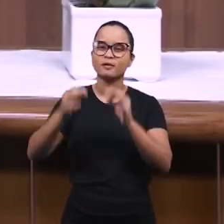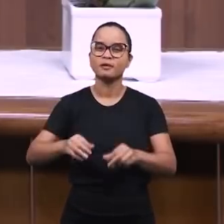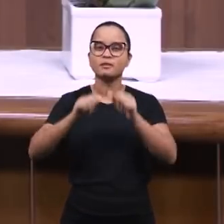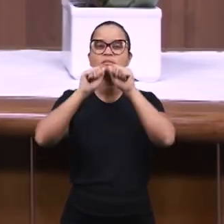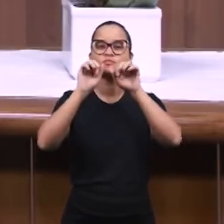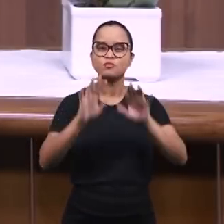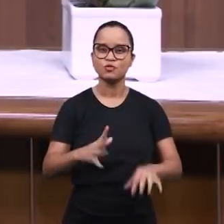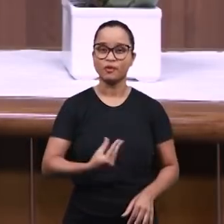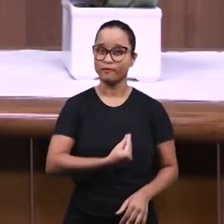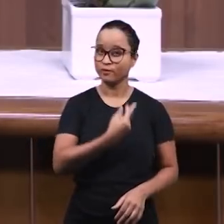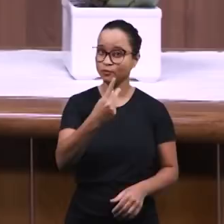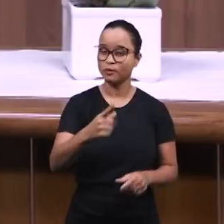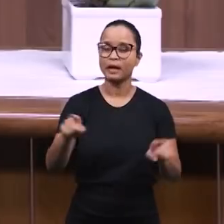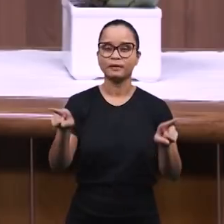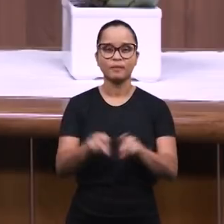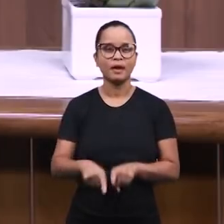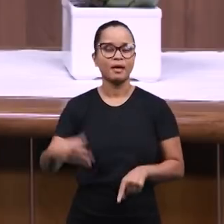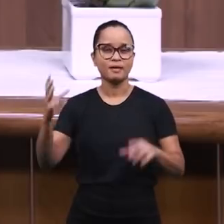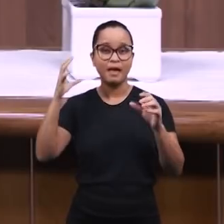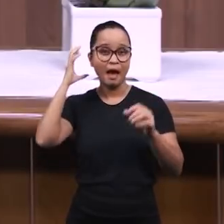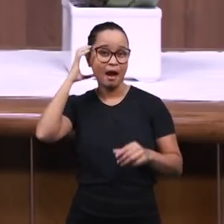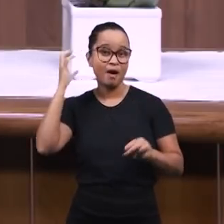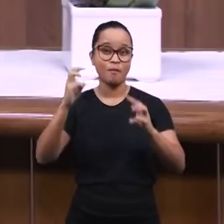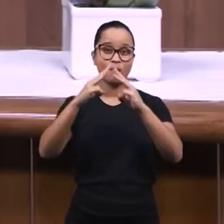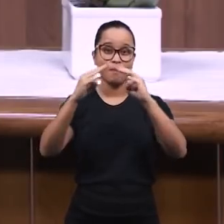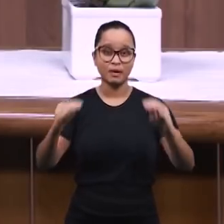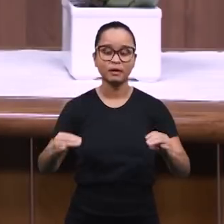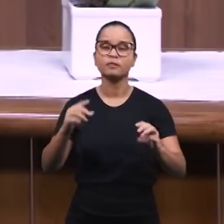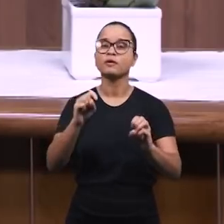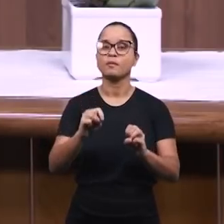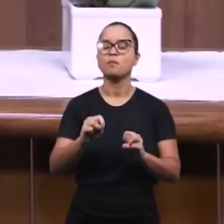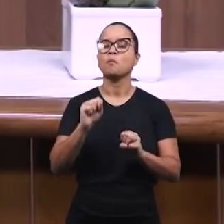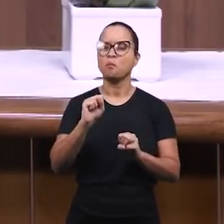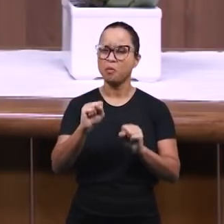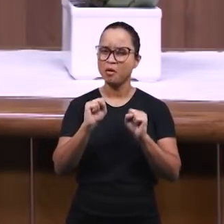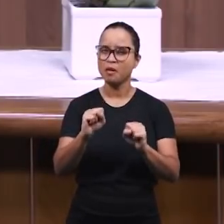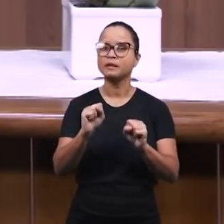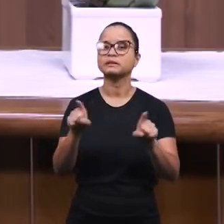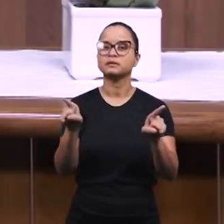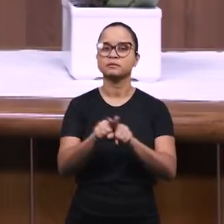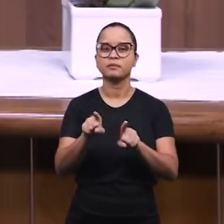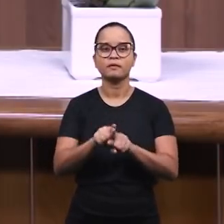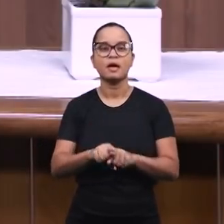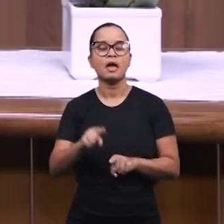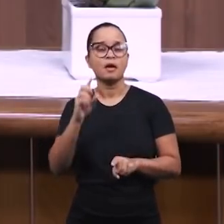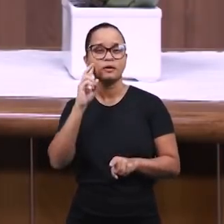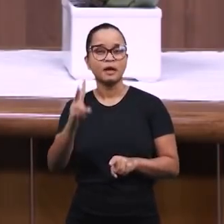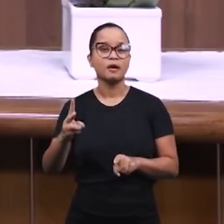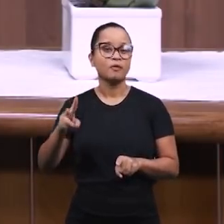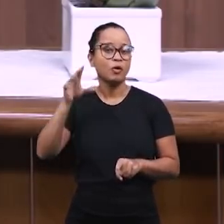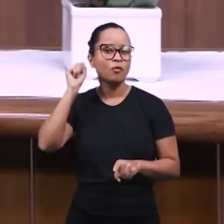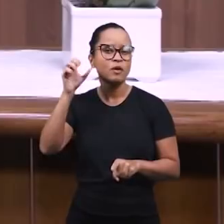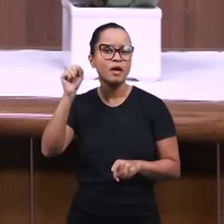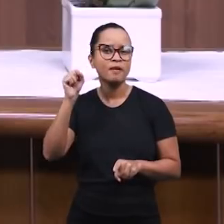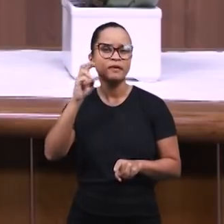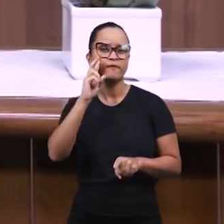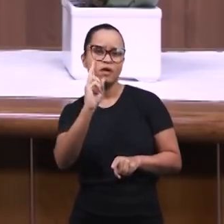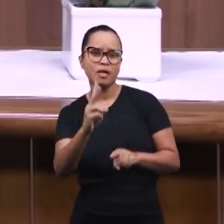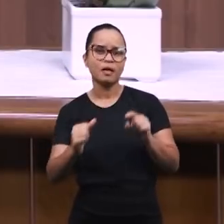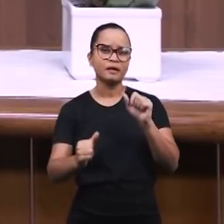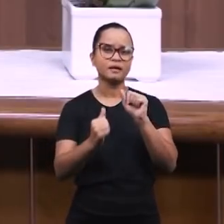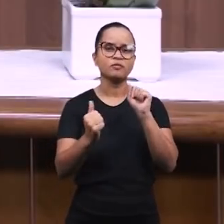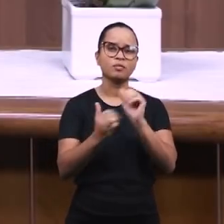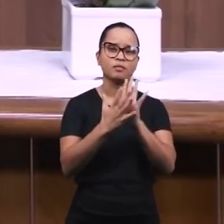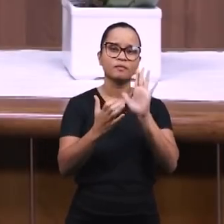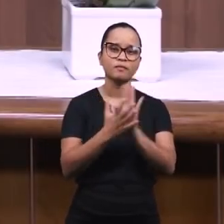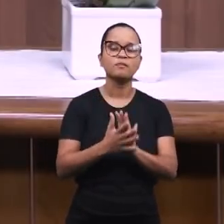sua vida. Nós temos também a Rádio Manaim, que você pode acessar. Você vai ouvir louvores 24 horas por dia. Há muitas experiências que as